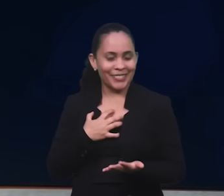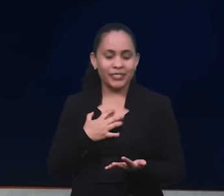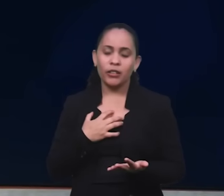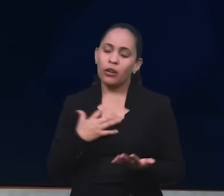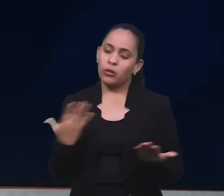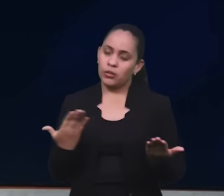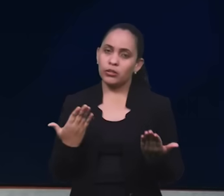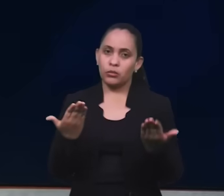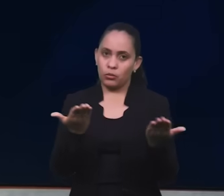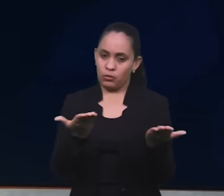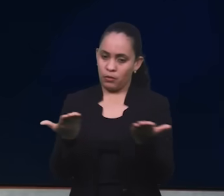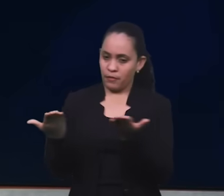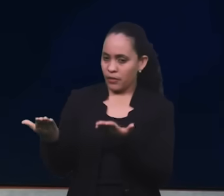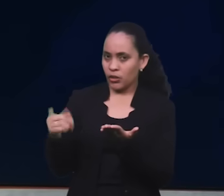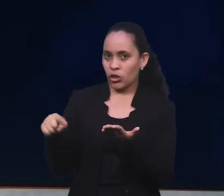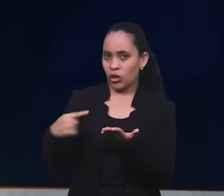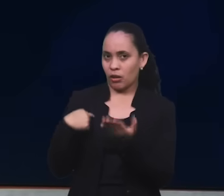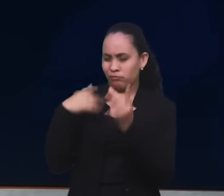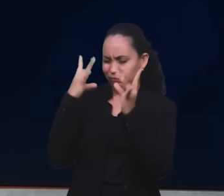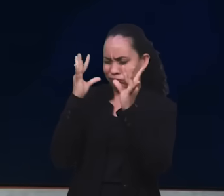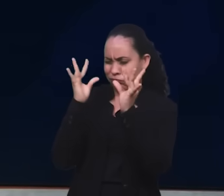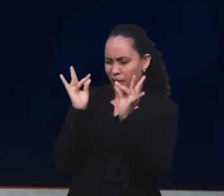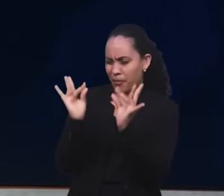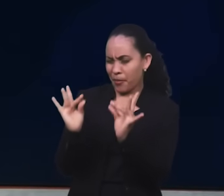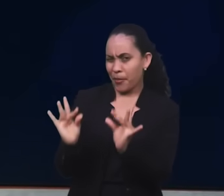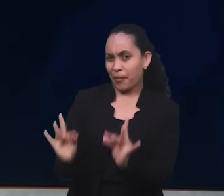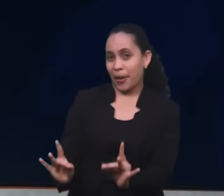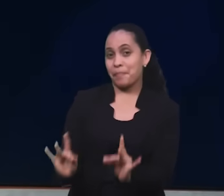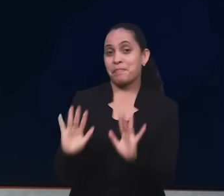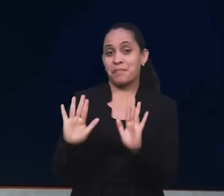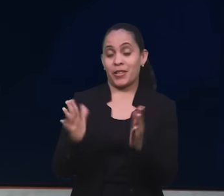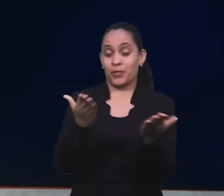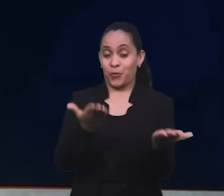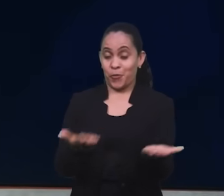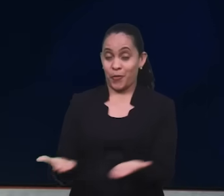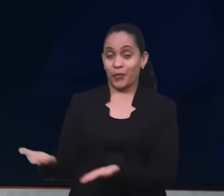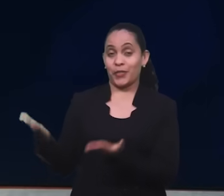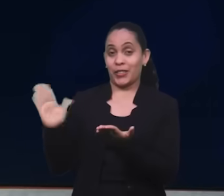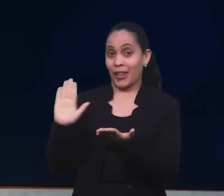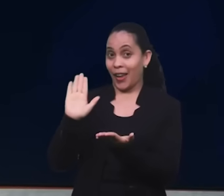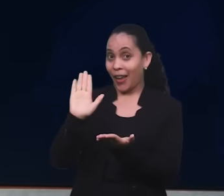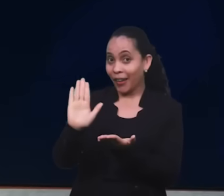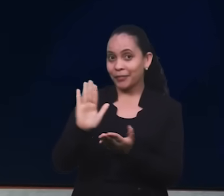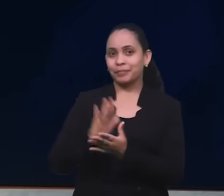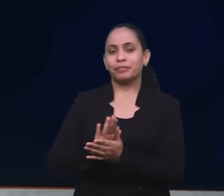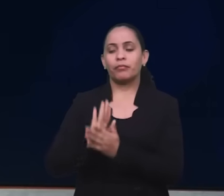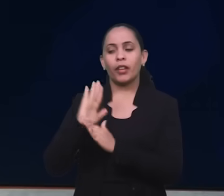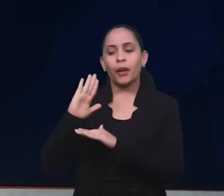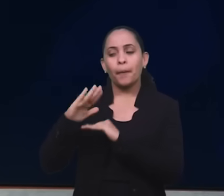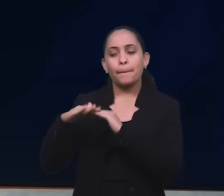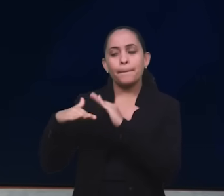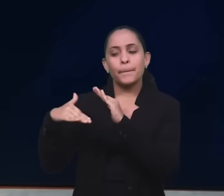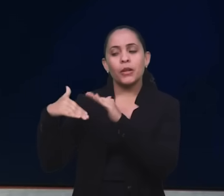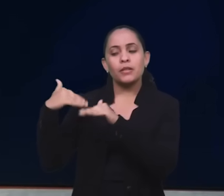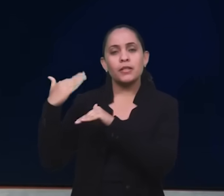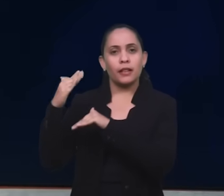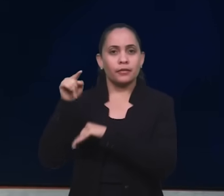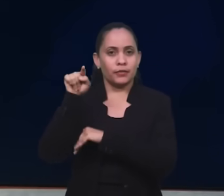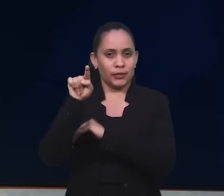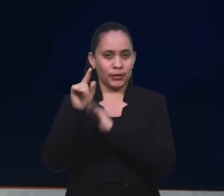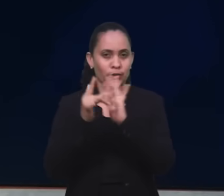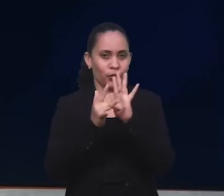do convite, nós não vamos nos delongar, mas o detalhe do convite porque ele tem um processo, né?